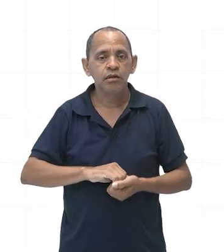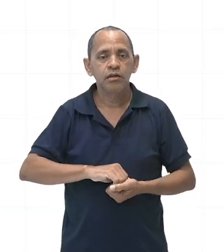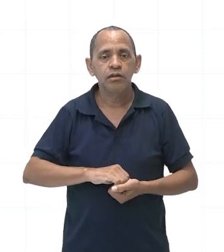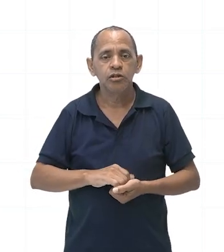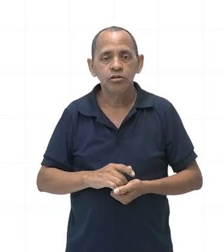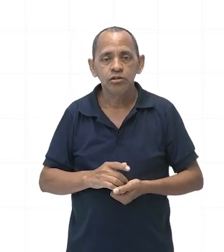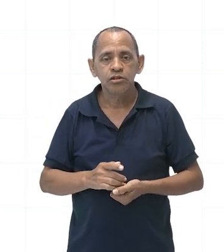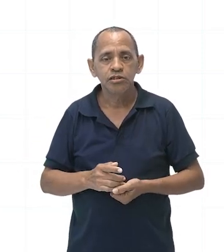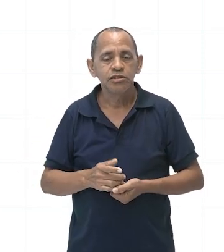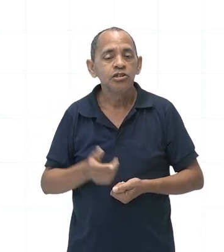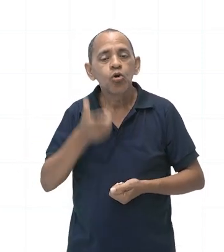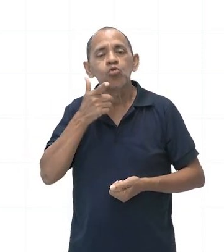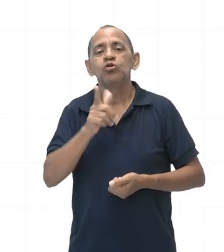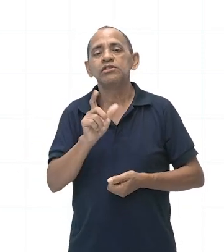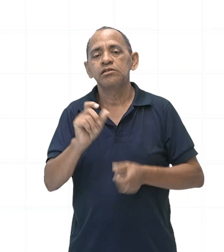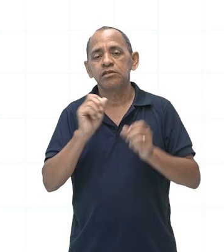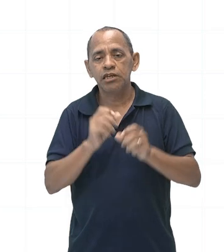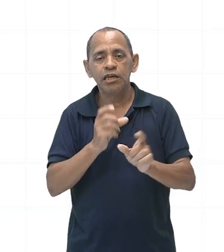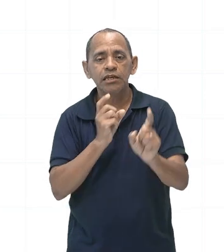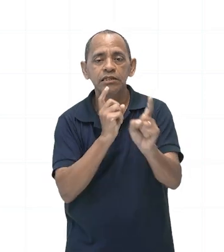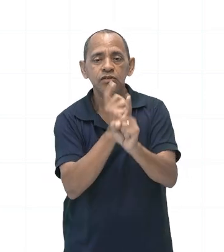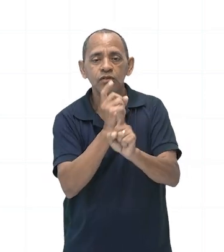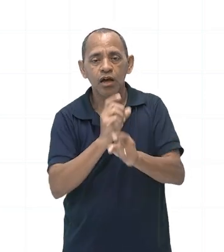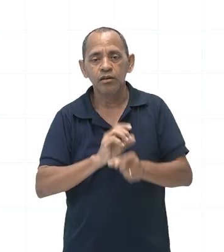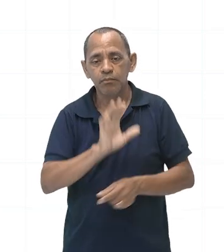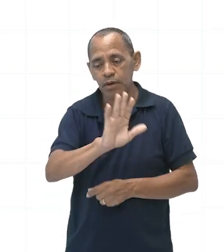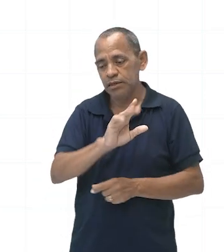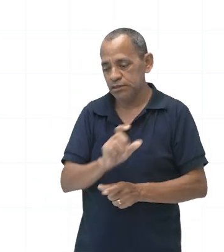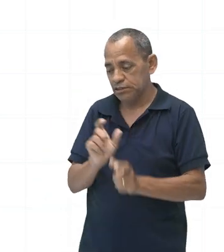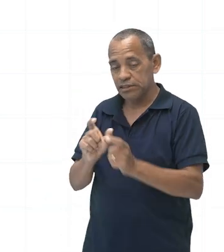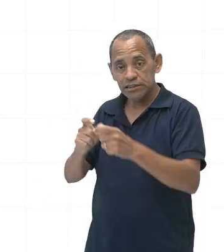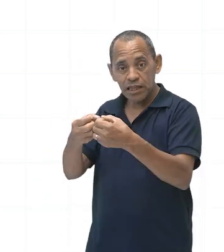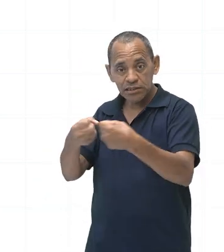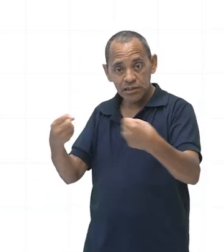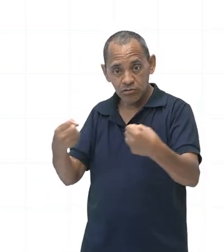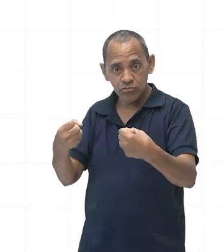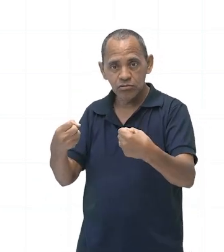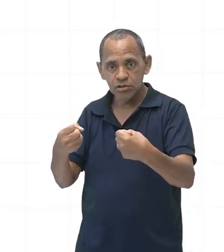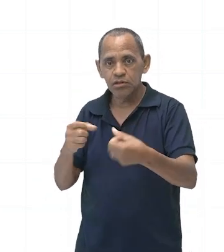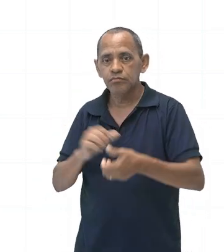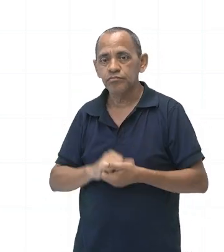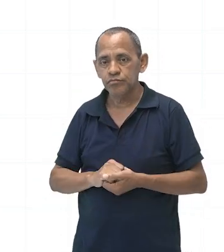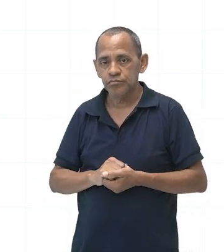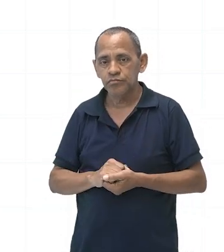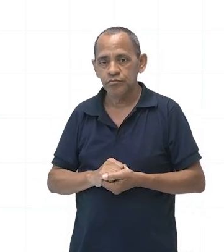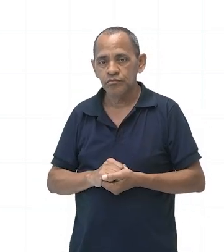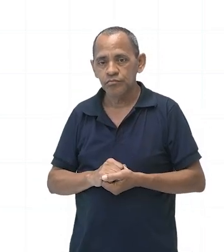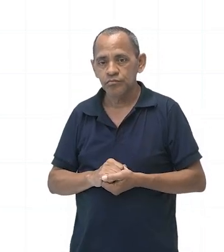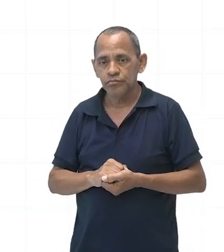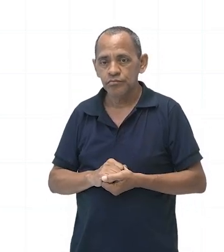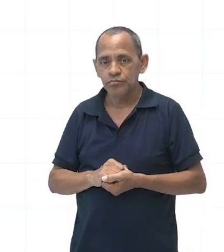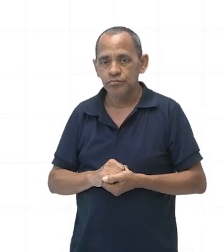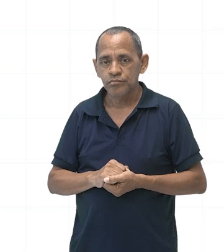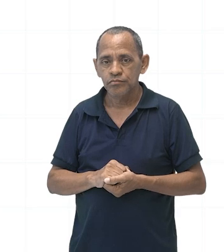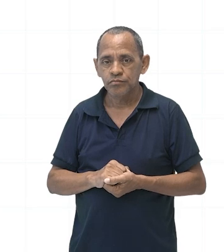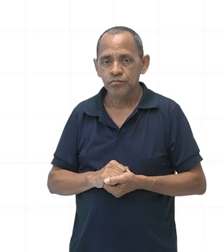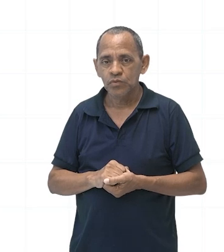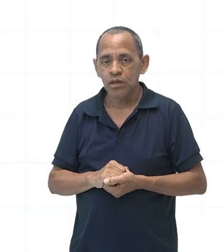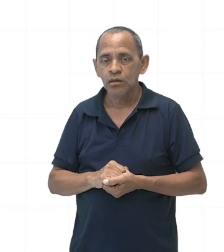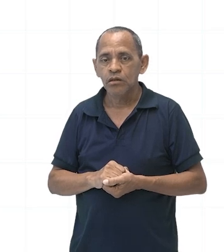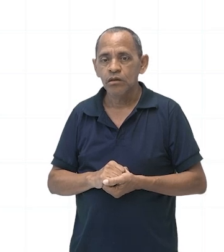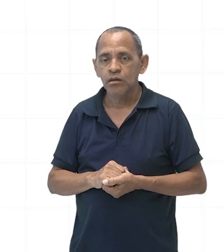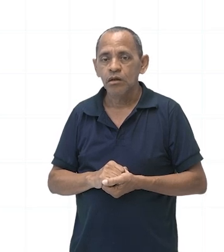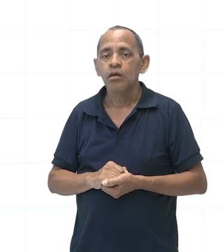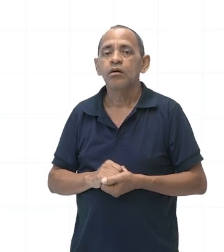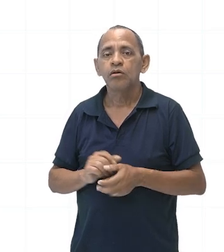consigo identificá-la. Então, a segunda oração seria a minha oração principal e a primeira seria a subordinada. Continuando,